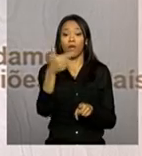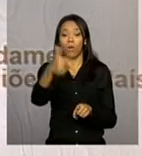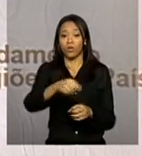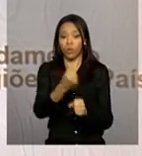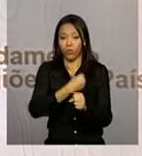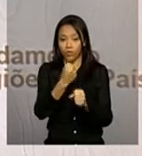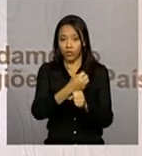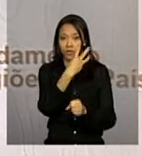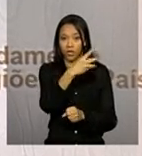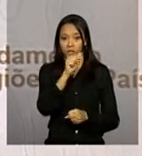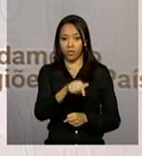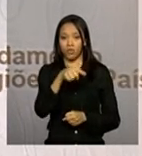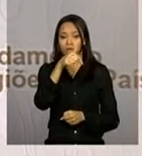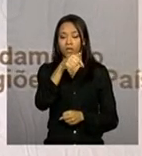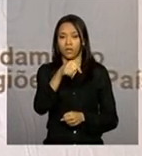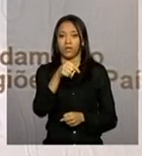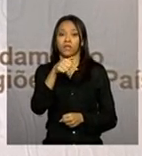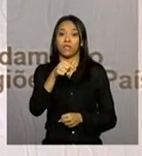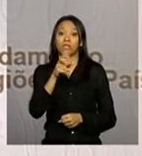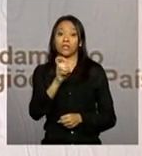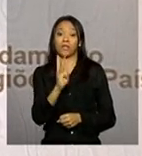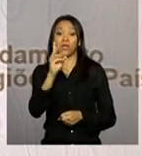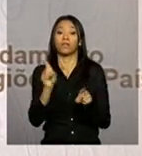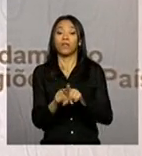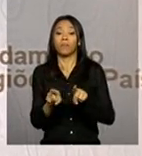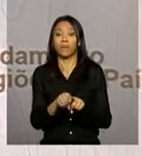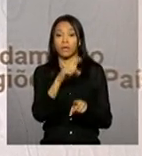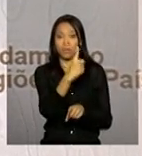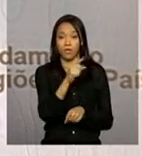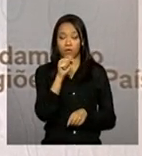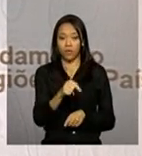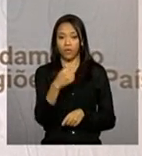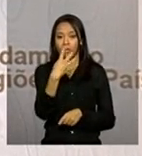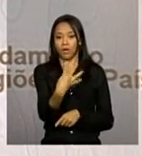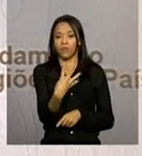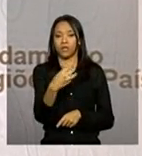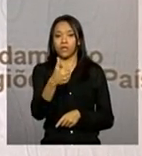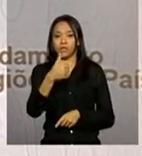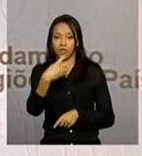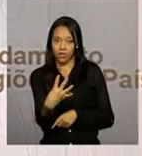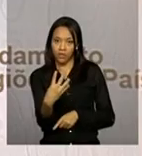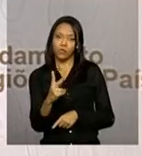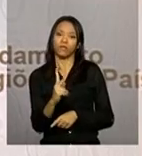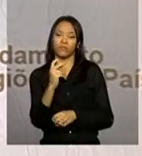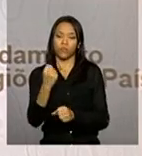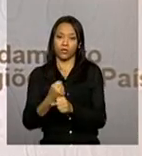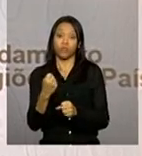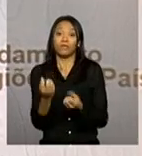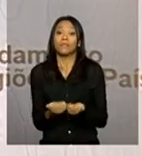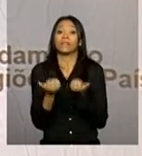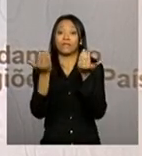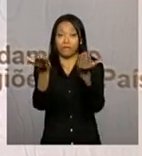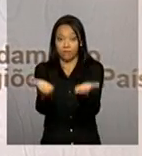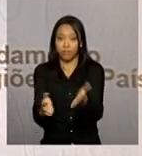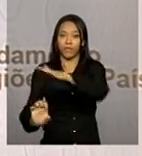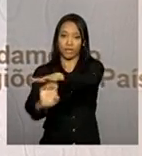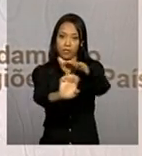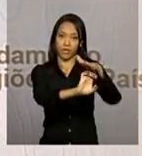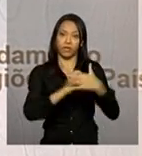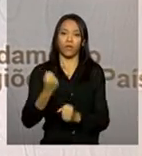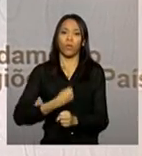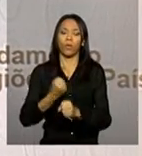construção e duplicação de rodovias e 1.413 quilômetros de concessões. E temos